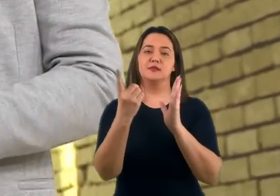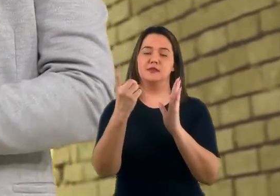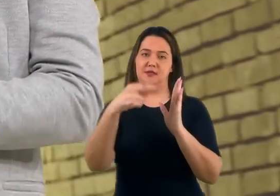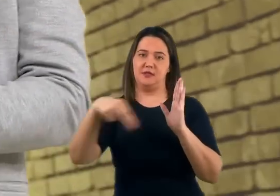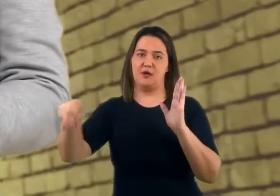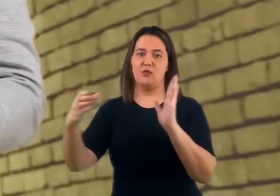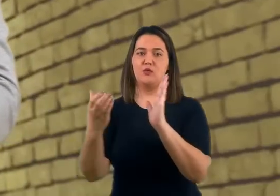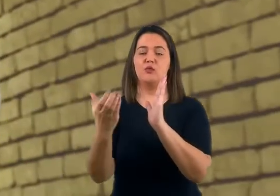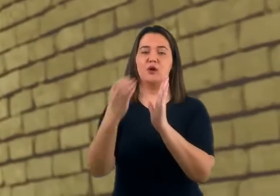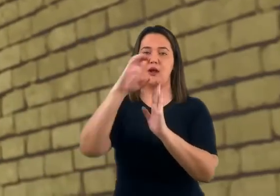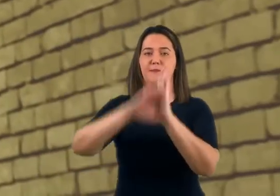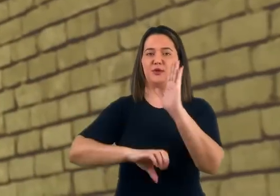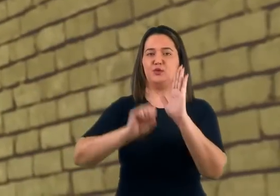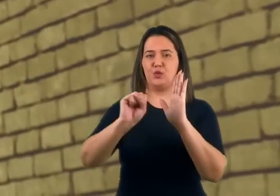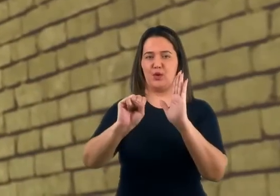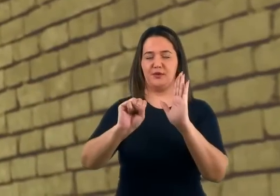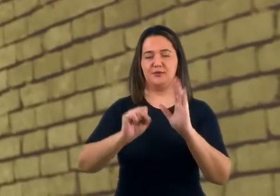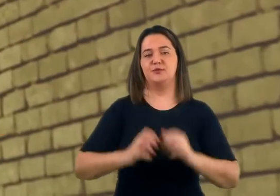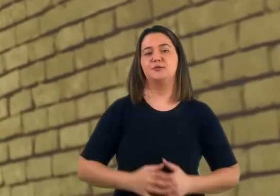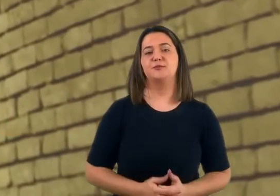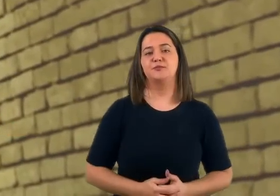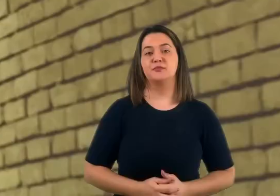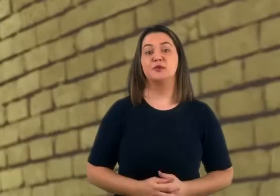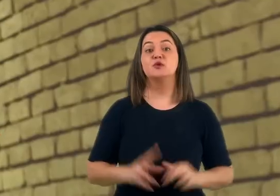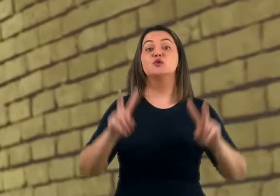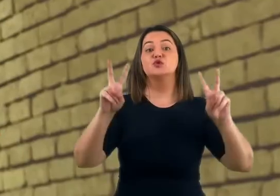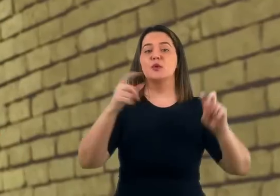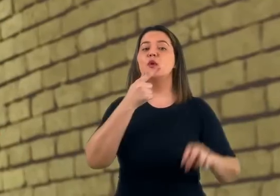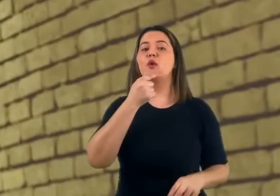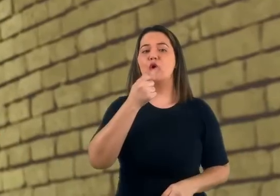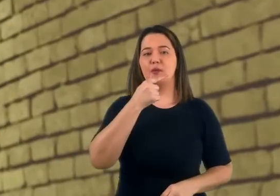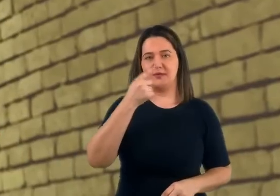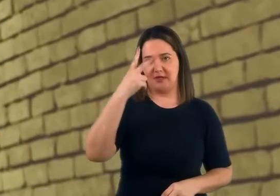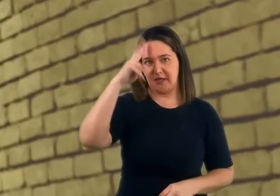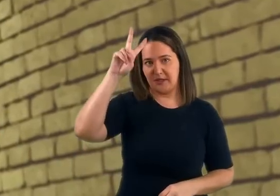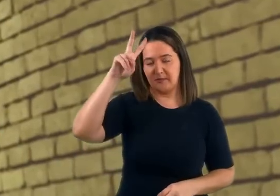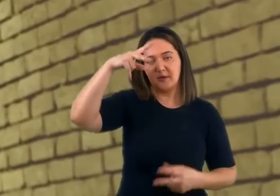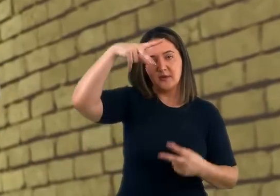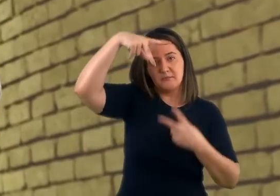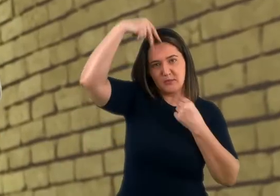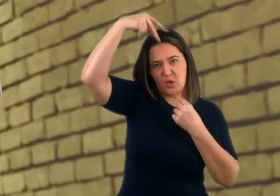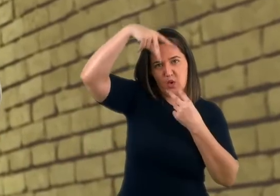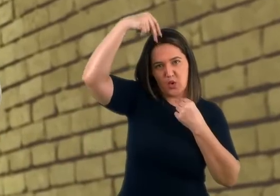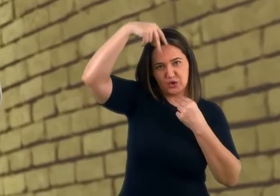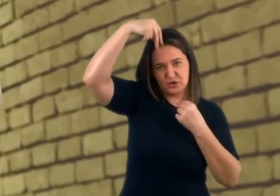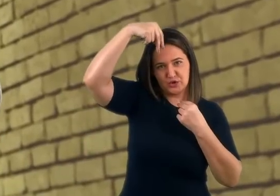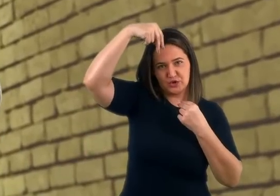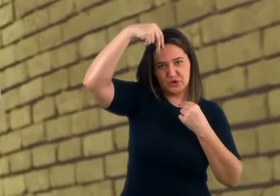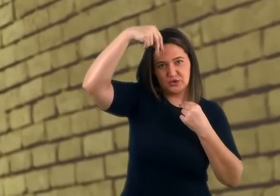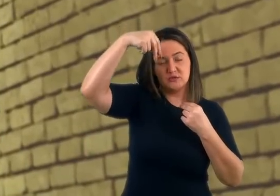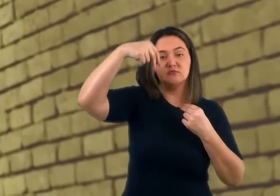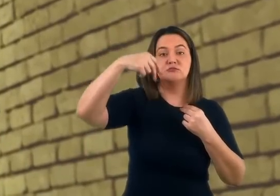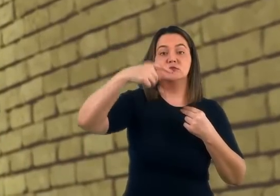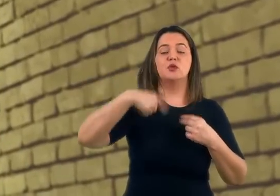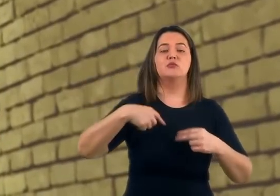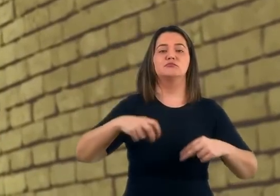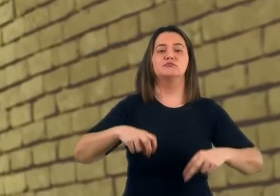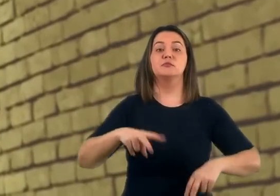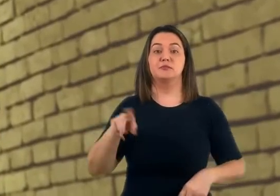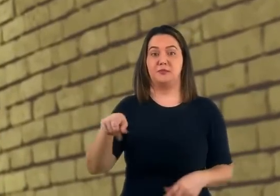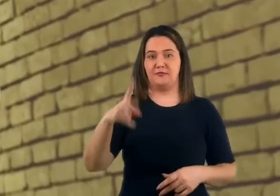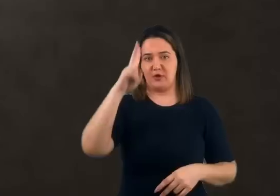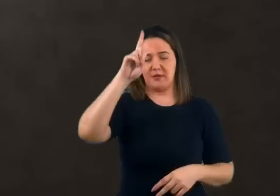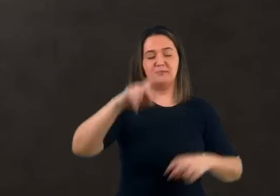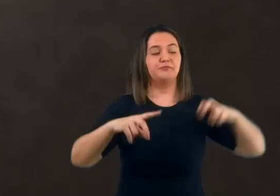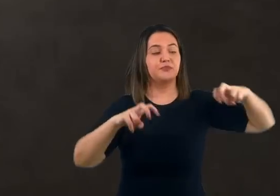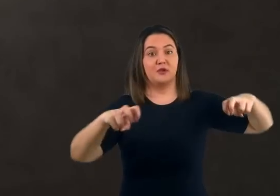Eu vou ler desde a parte que fala da derrota do bode peludo, ok? Daquele bode lá, quando ele tem o seu chifre arrancado. Então